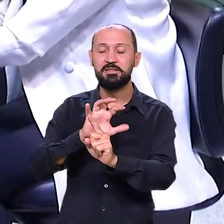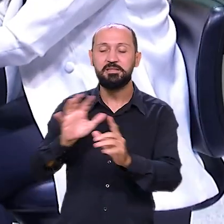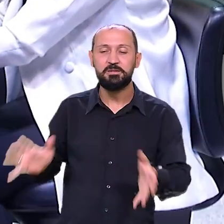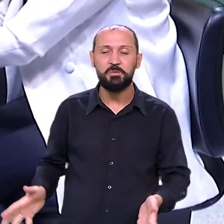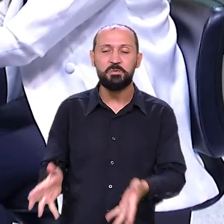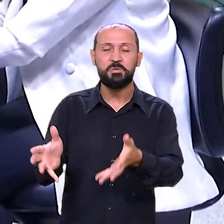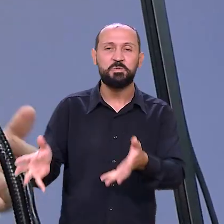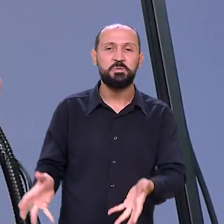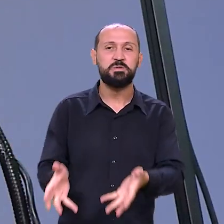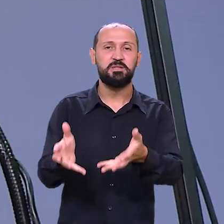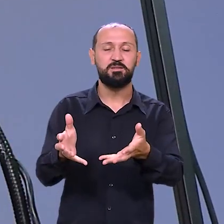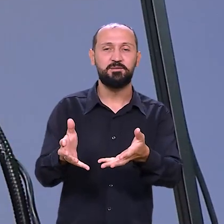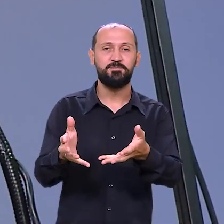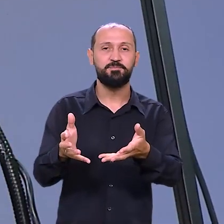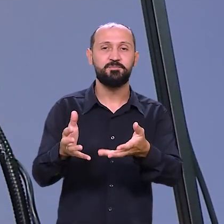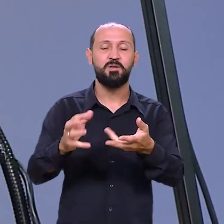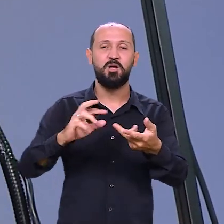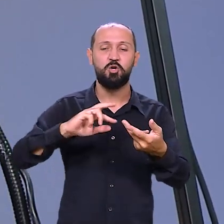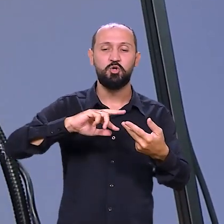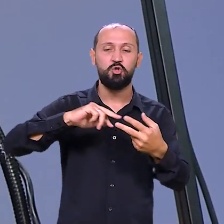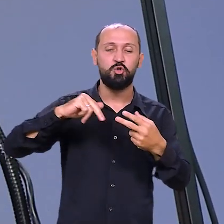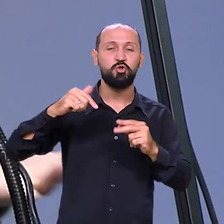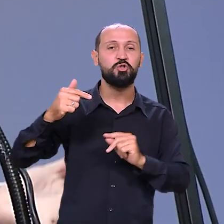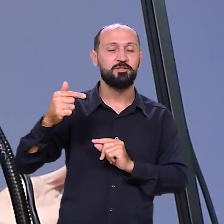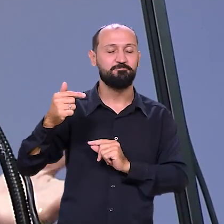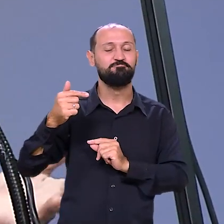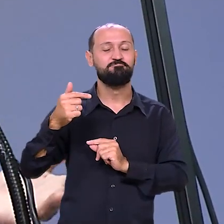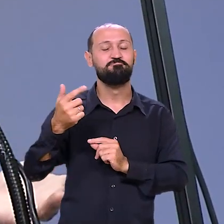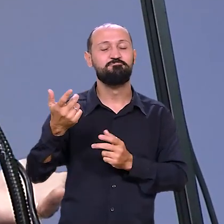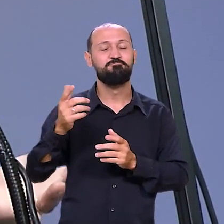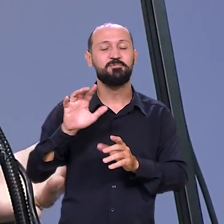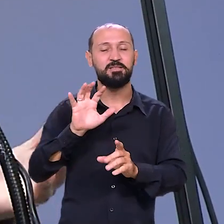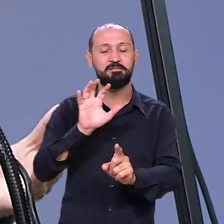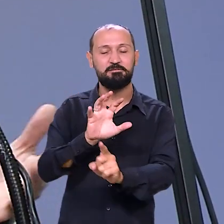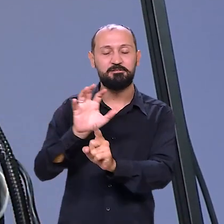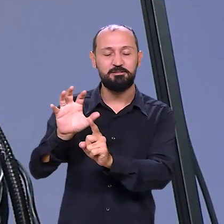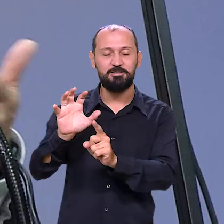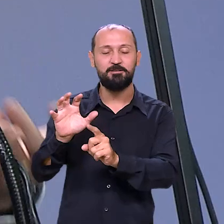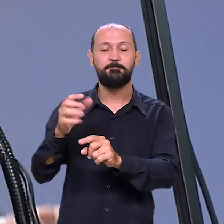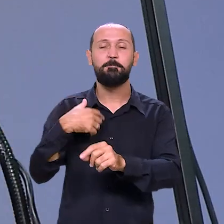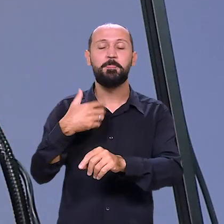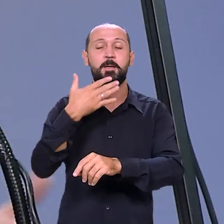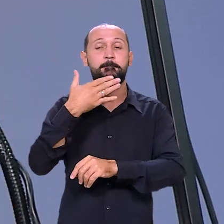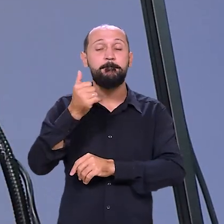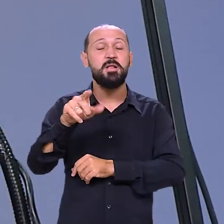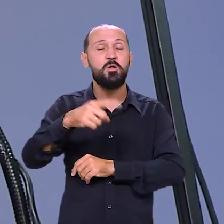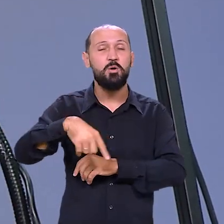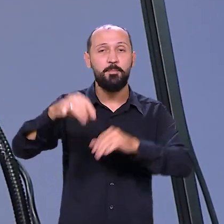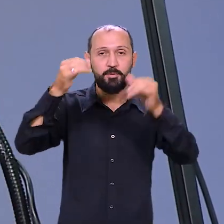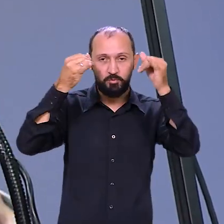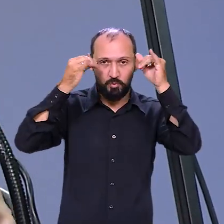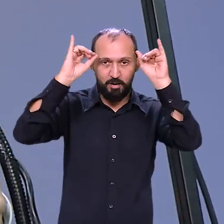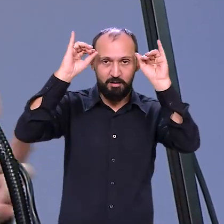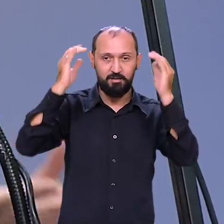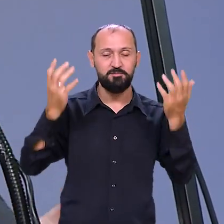Incentivar genética, que é assistência técnica, melhoramento do gado.